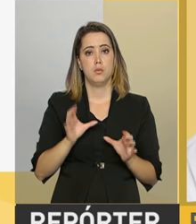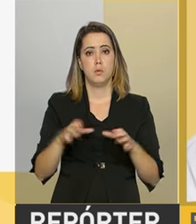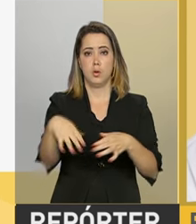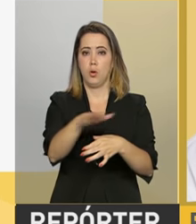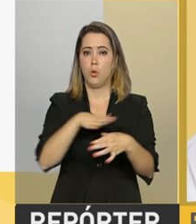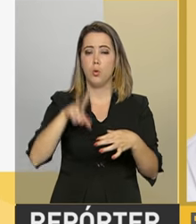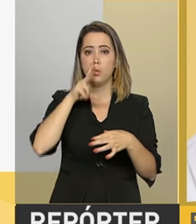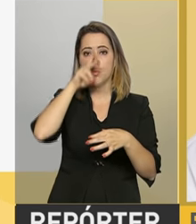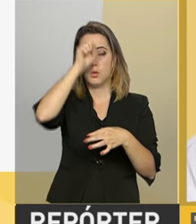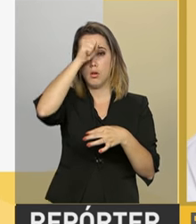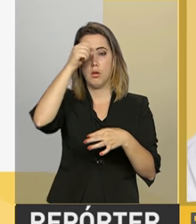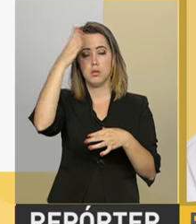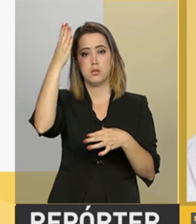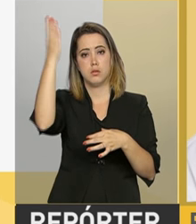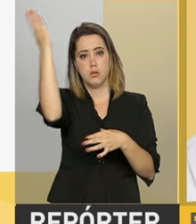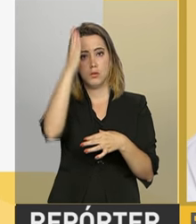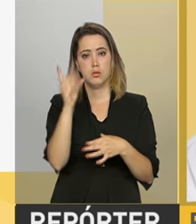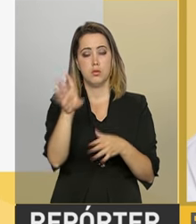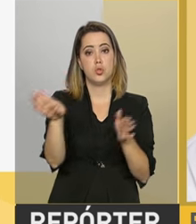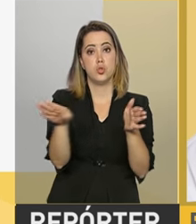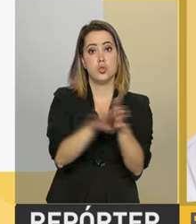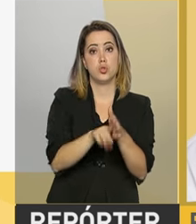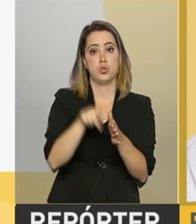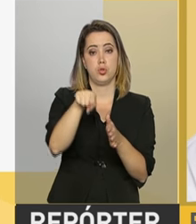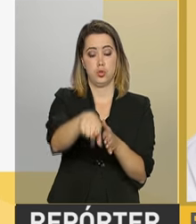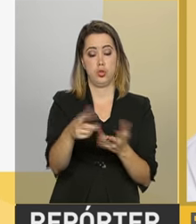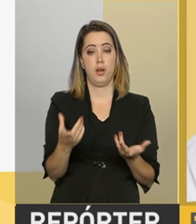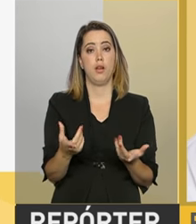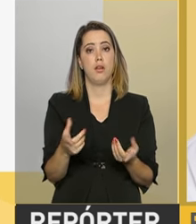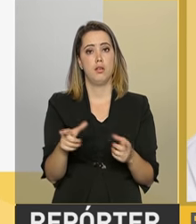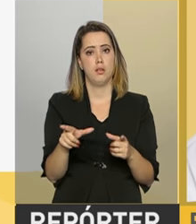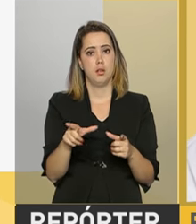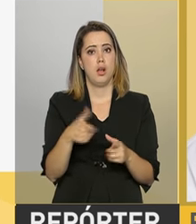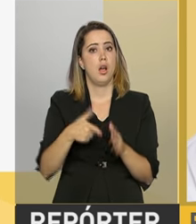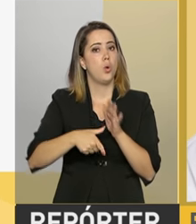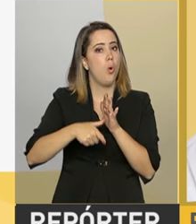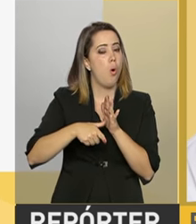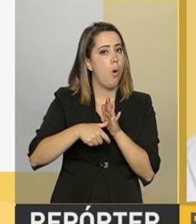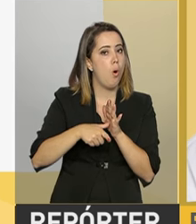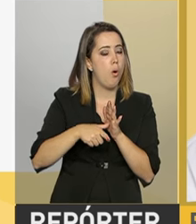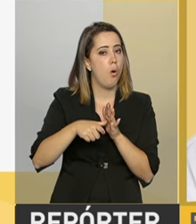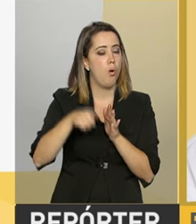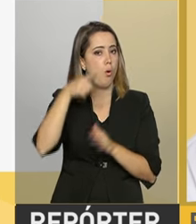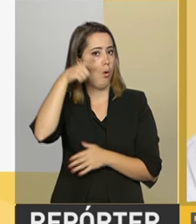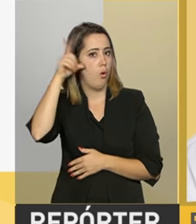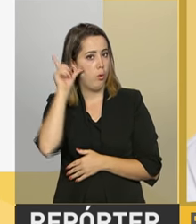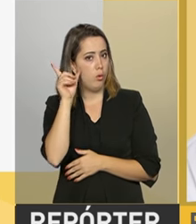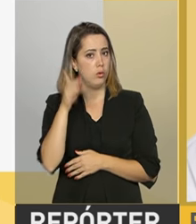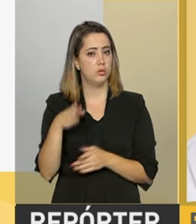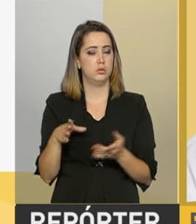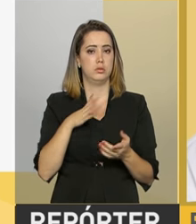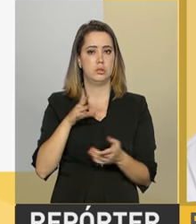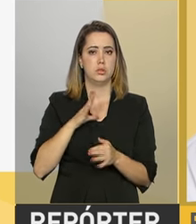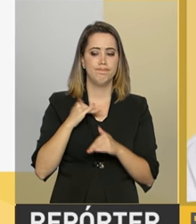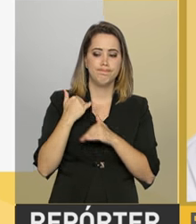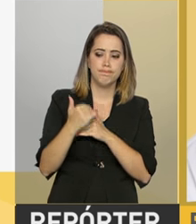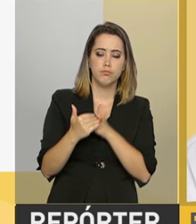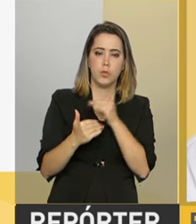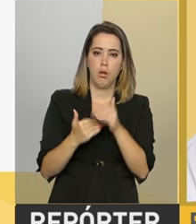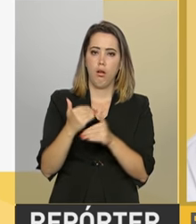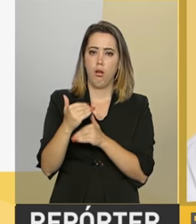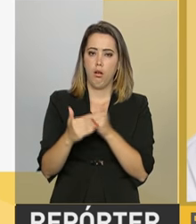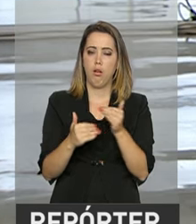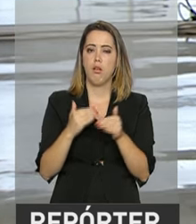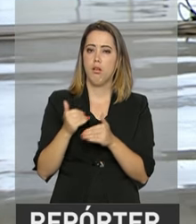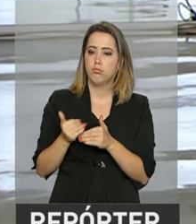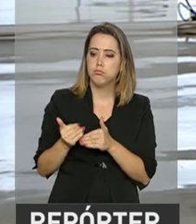Forças Armadas terem chegado, em sua grande maioria, desde ontem, tem feito com que haja um retorno progressivo à